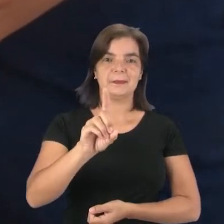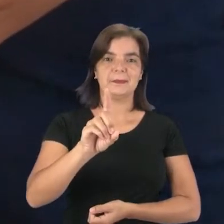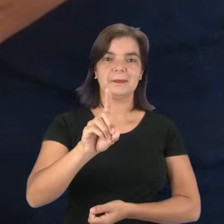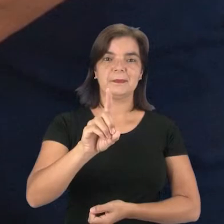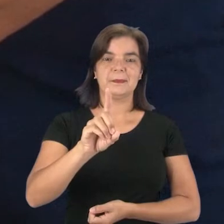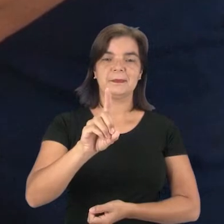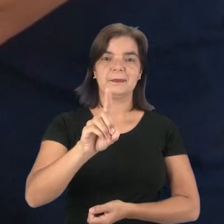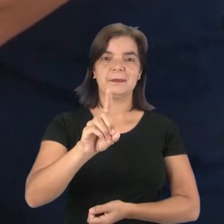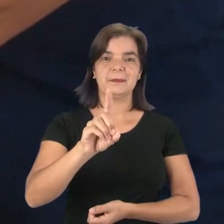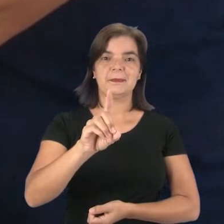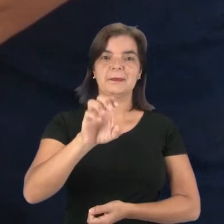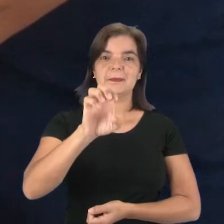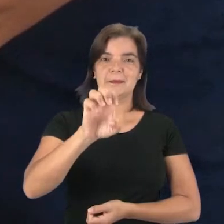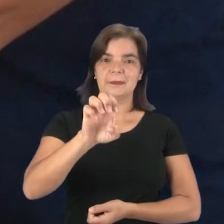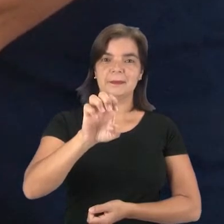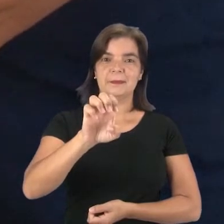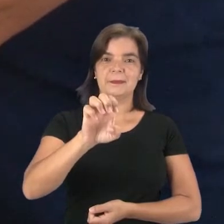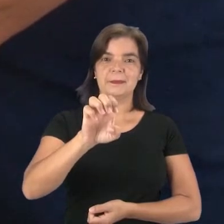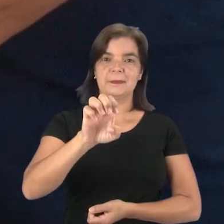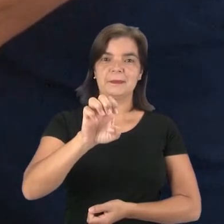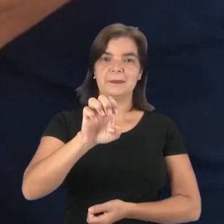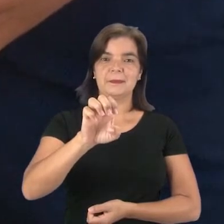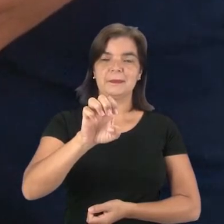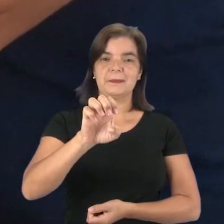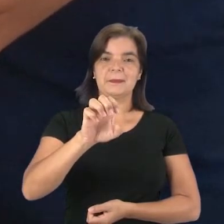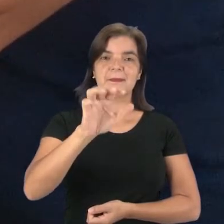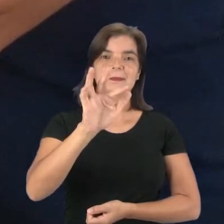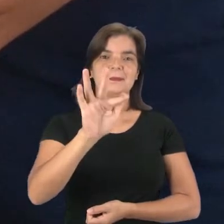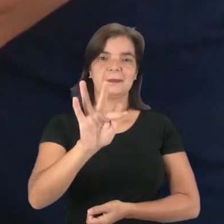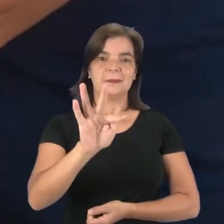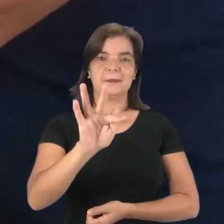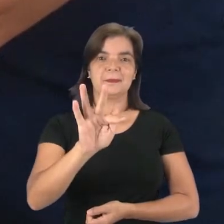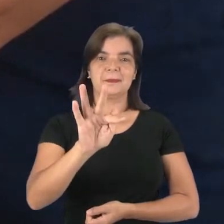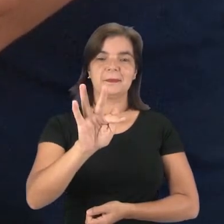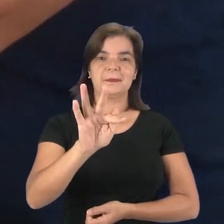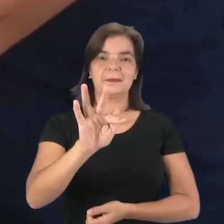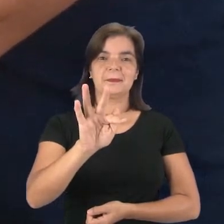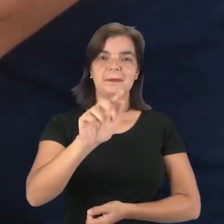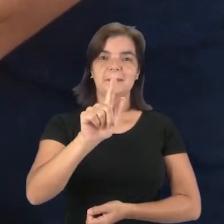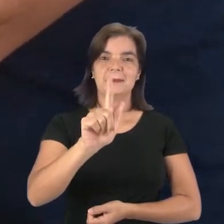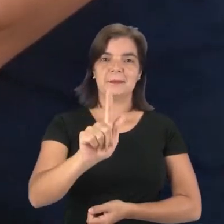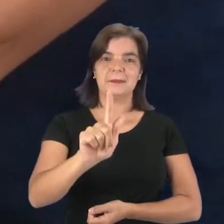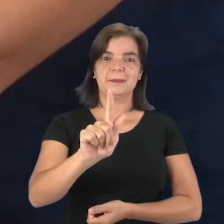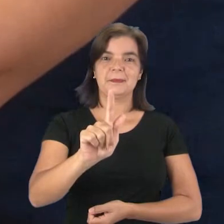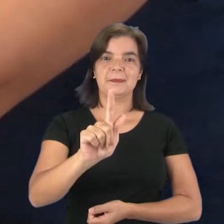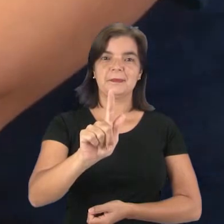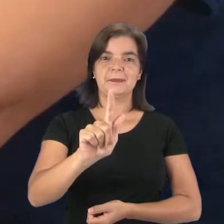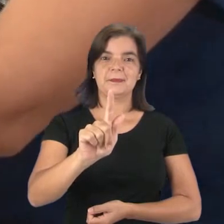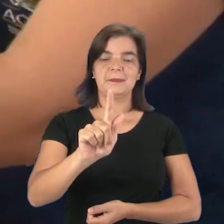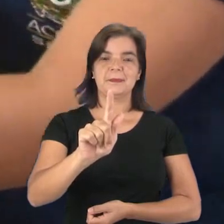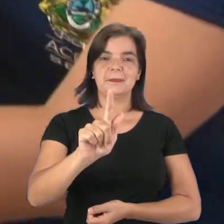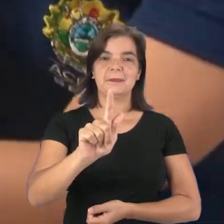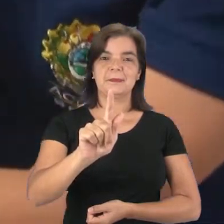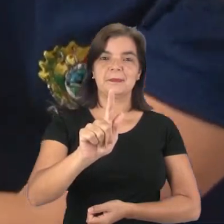de e o SG